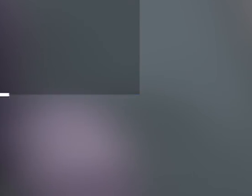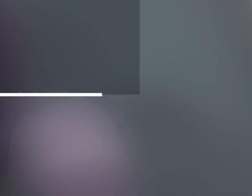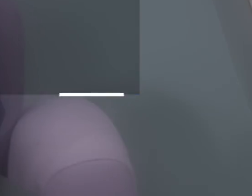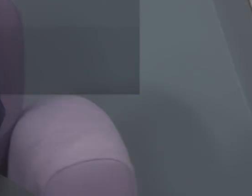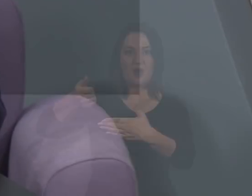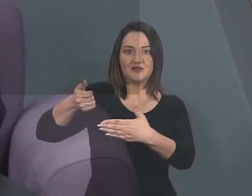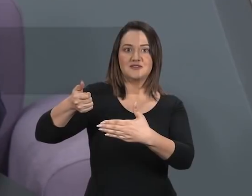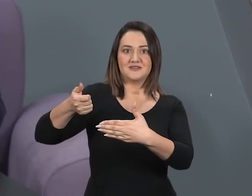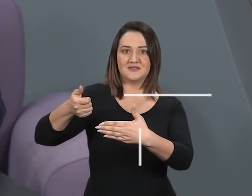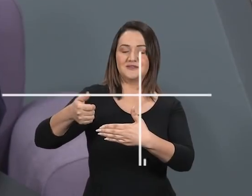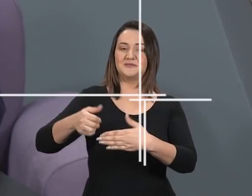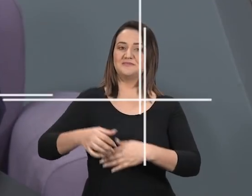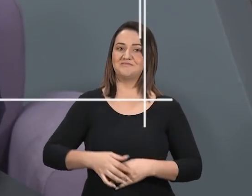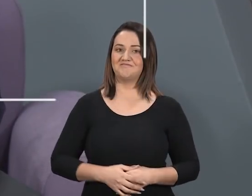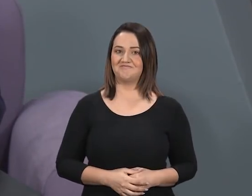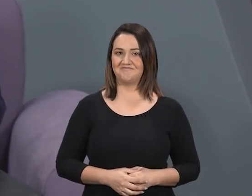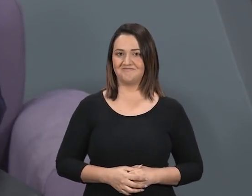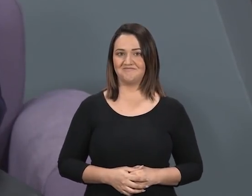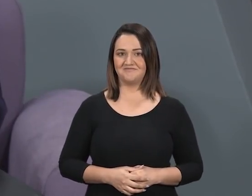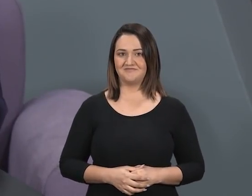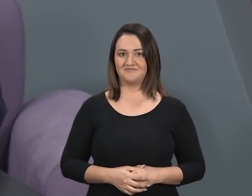próximo.